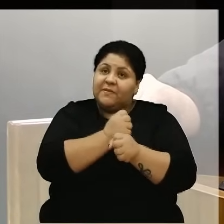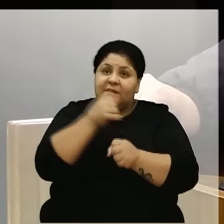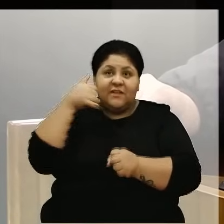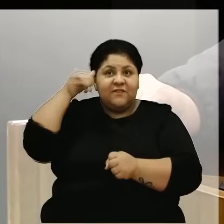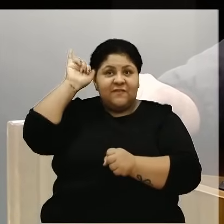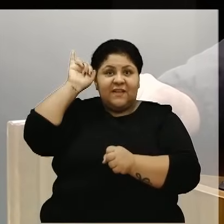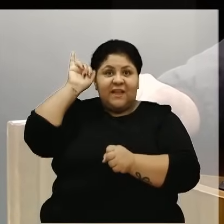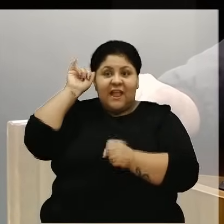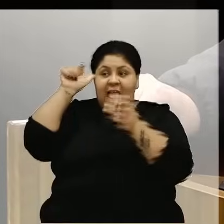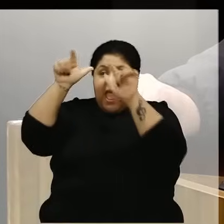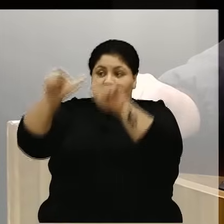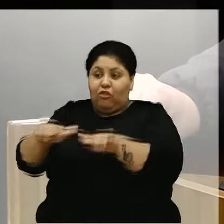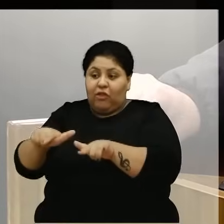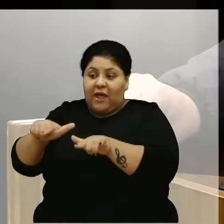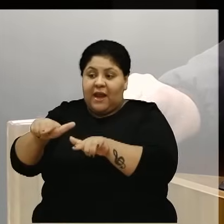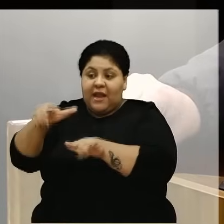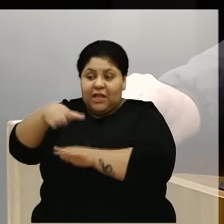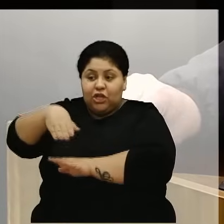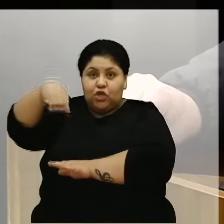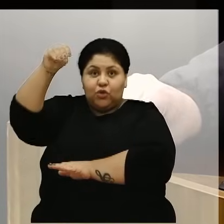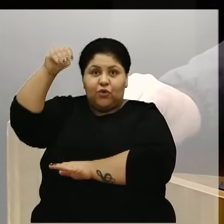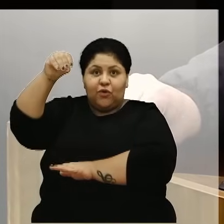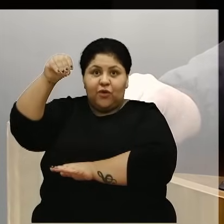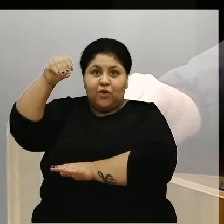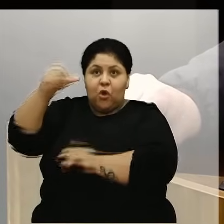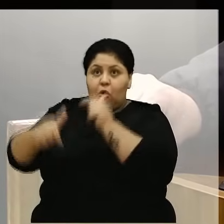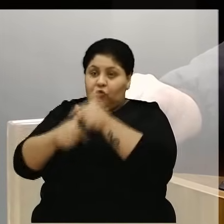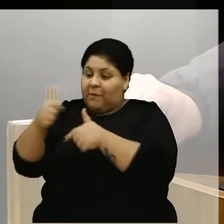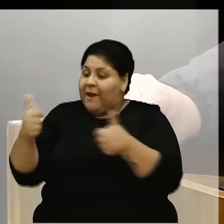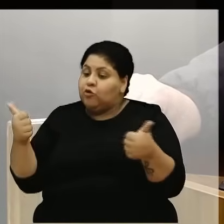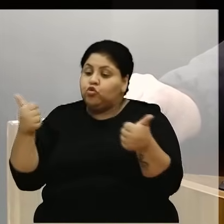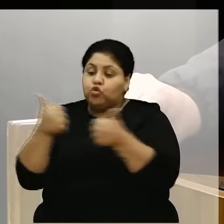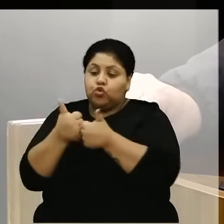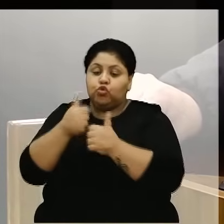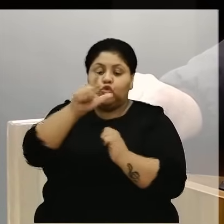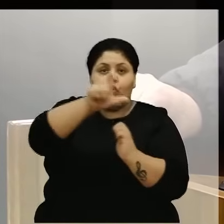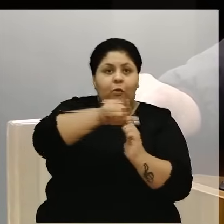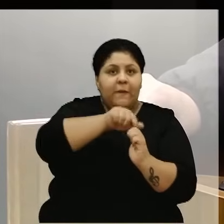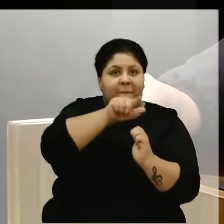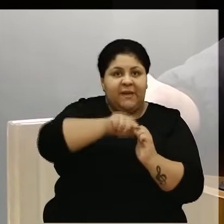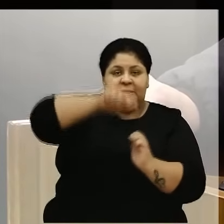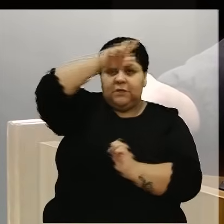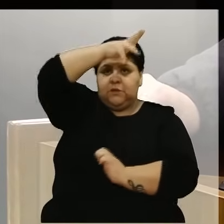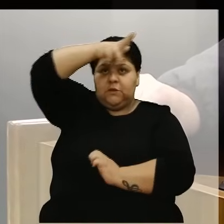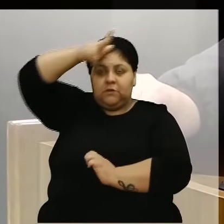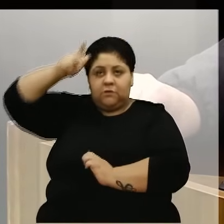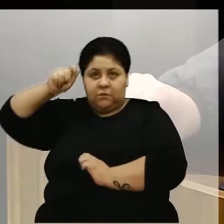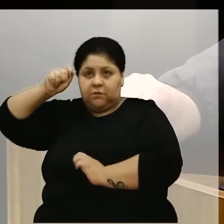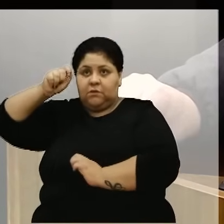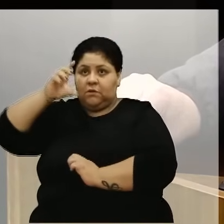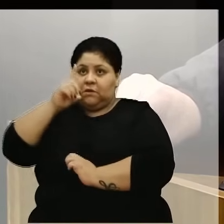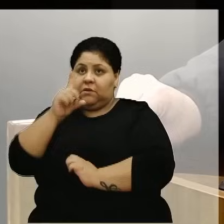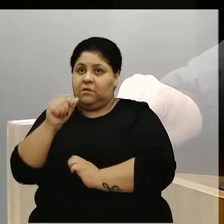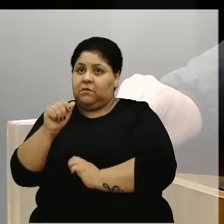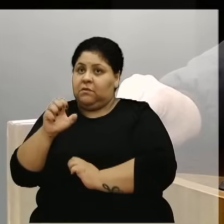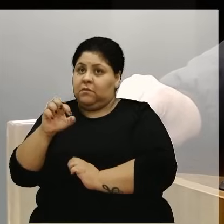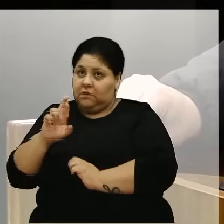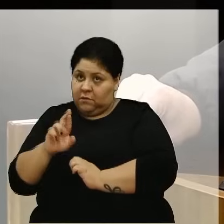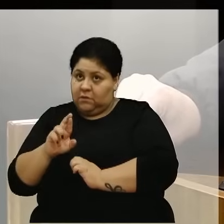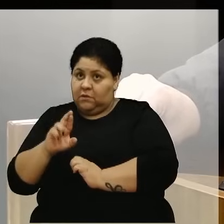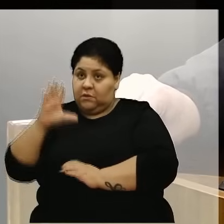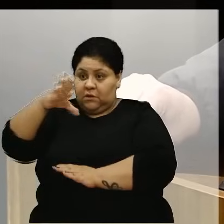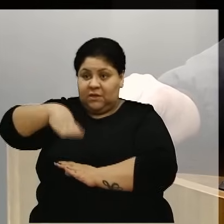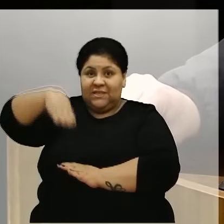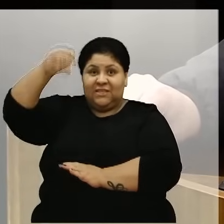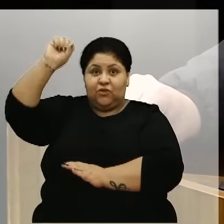torre. Então vai ter que ser uma obra em conjunto com a Eletrosul, com o município e também com o DAER. Se essa torre tiver